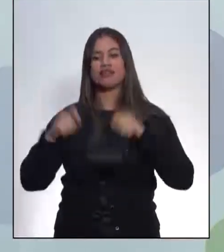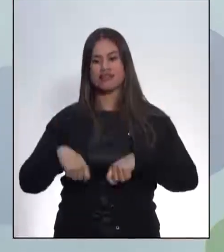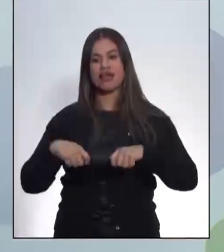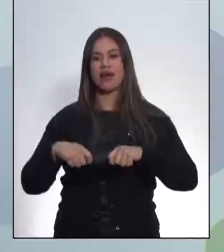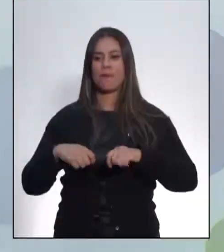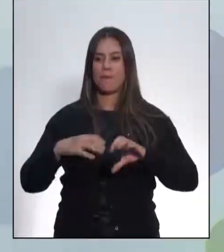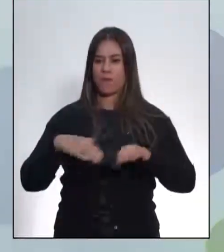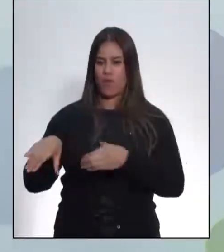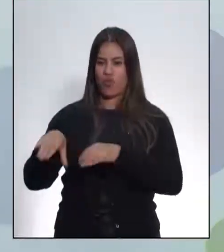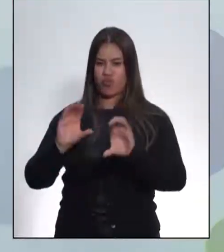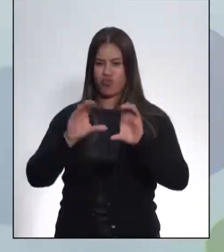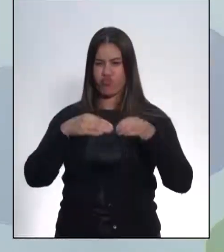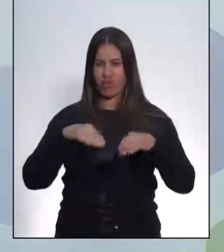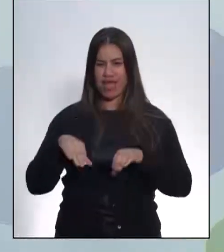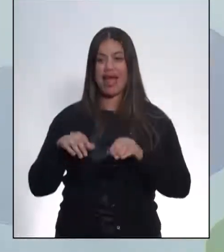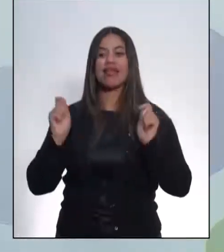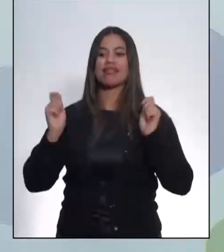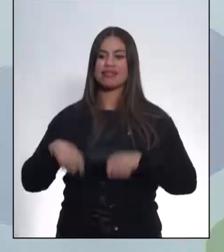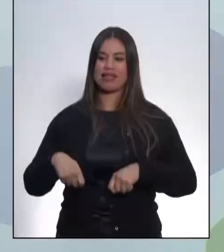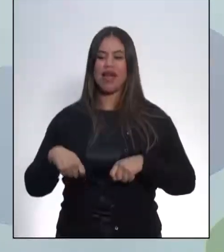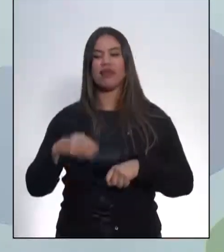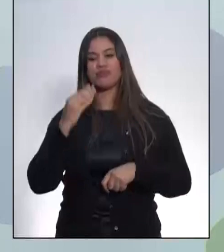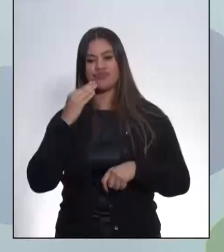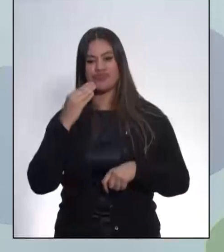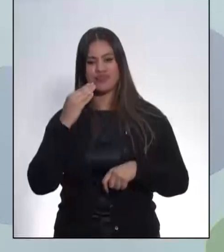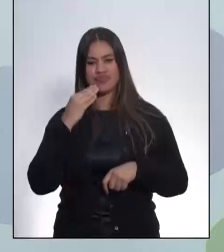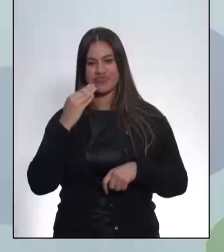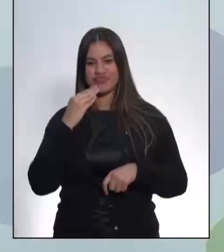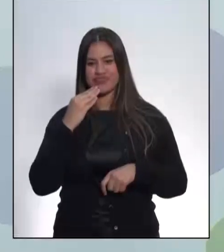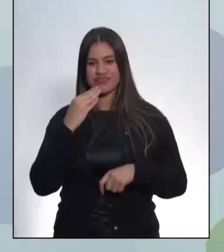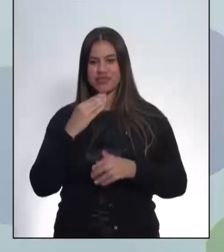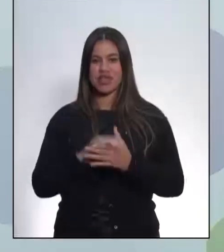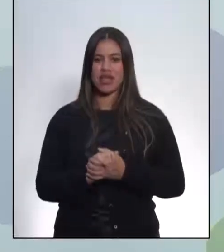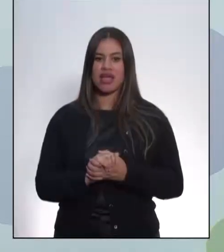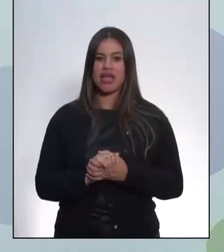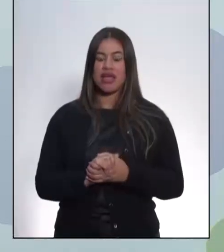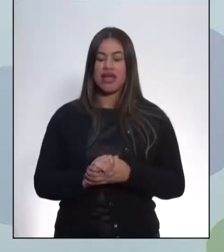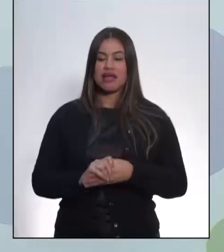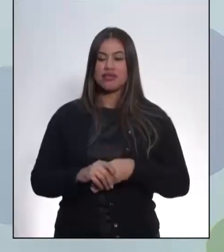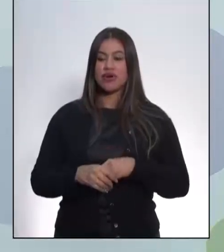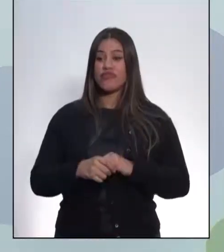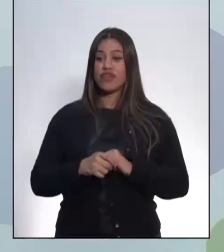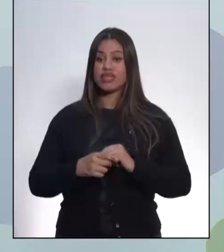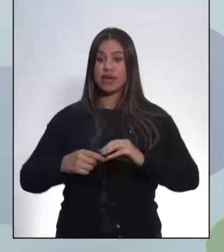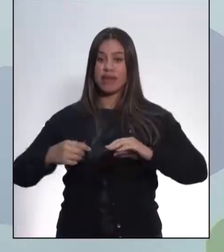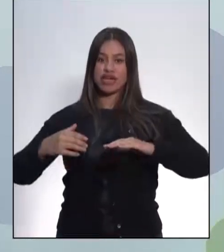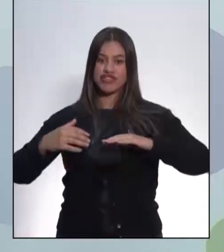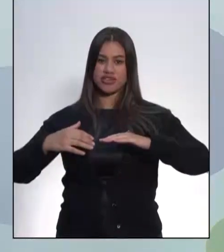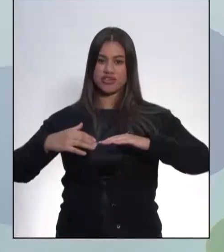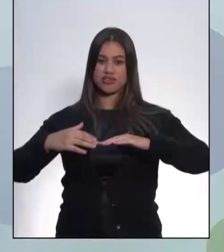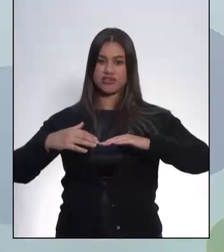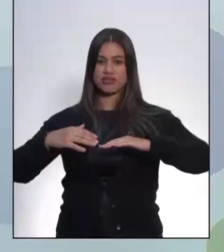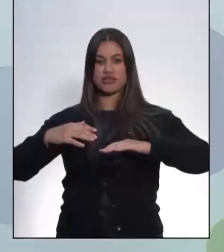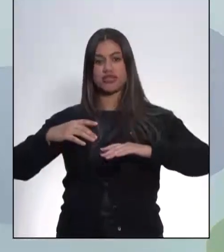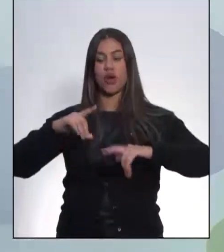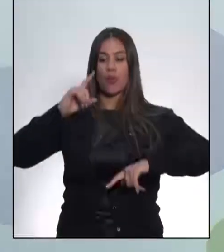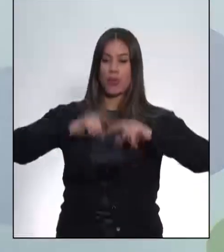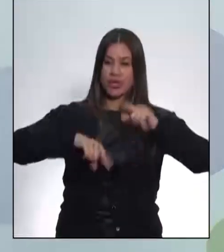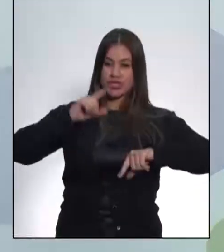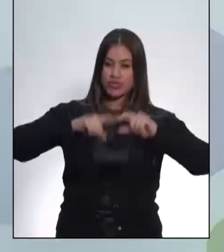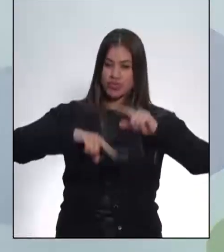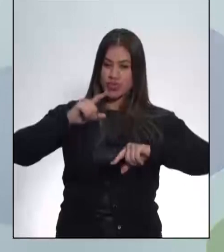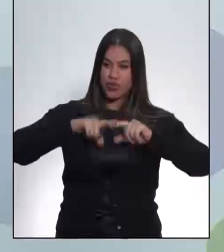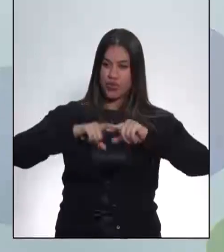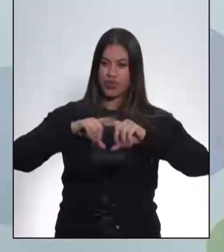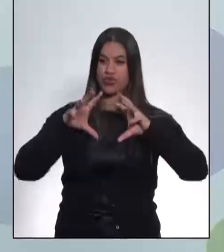cozinhar a famosa muqueca de panela de barro. Tudo bem? Quem é aí descendente de capixaba sabe o que eu estou falando. Então está ficando claro, gente? Patrimônio imaterial é bem